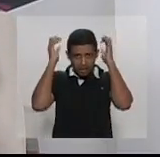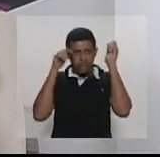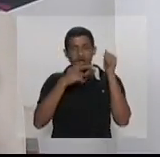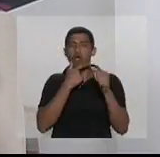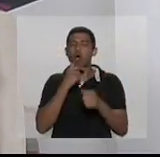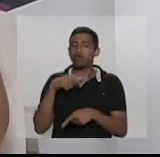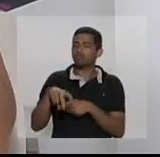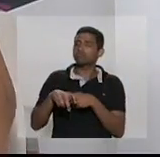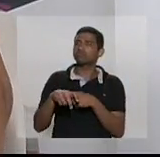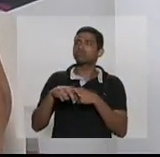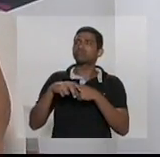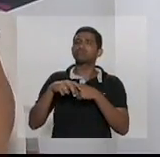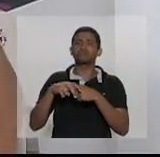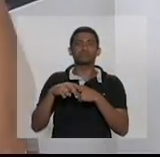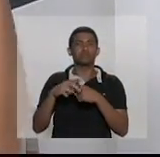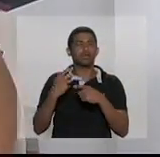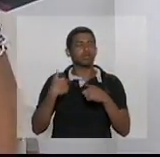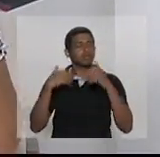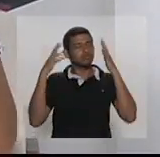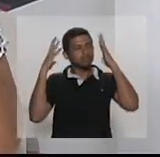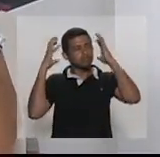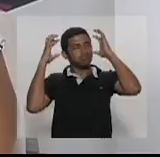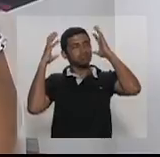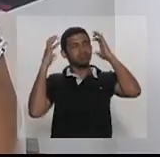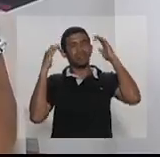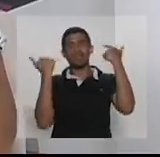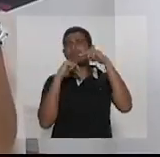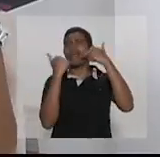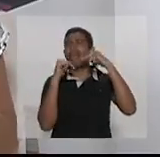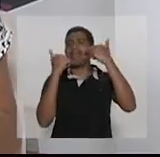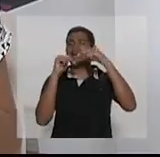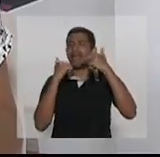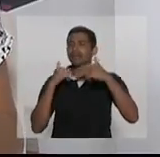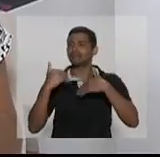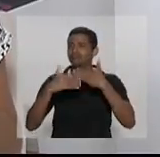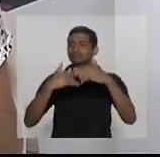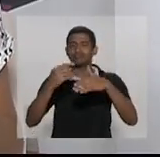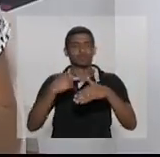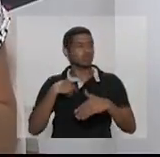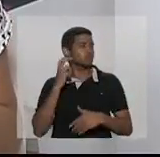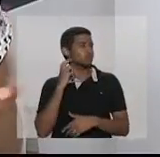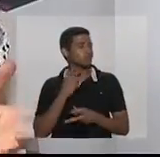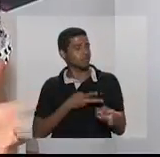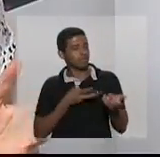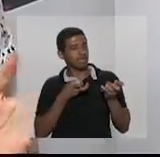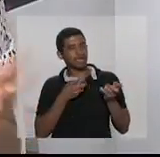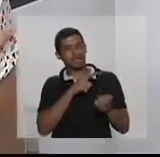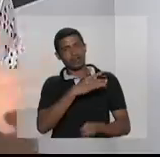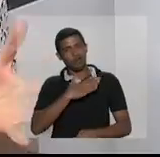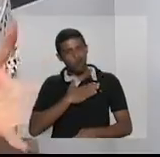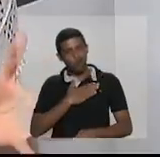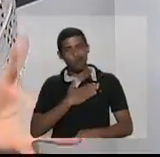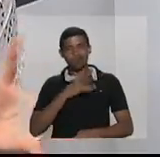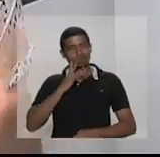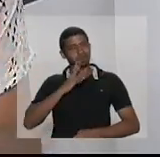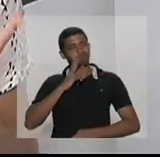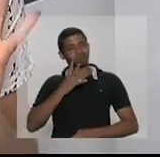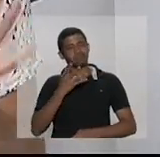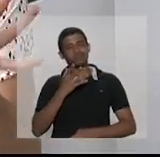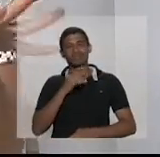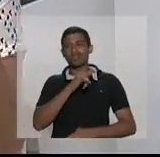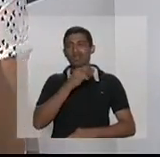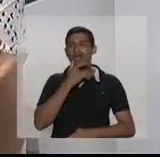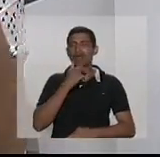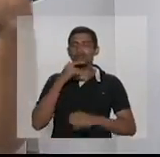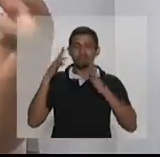cabeça do guerreiro. E o guerreiro começa a rir. E aí o morcego entende que a relação tá boa, né? Que ele tá gostando, que o papo